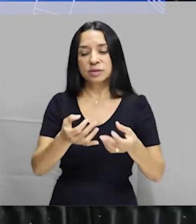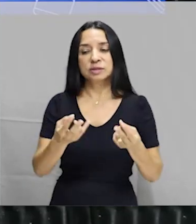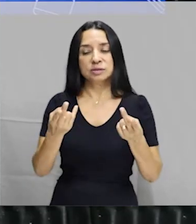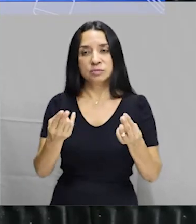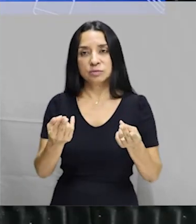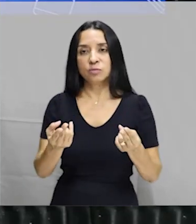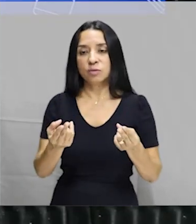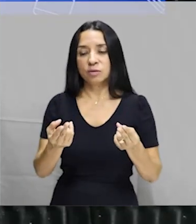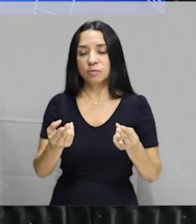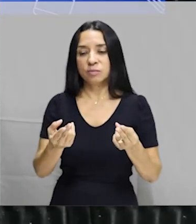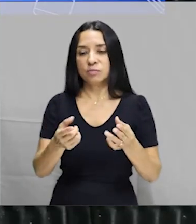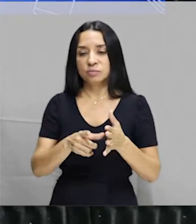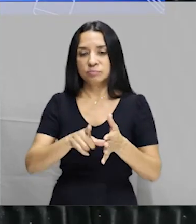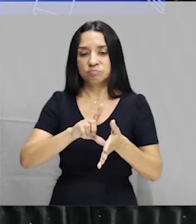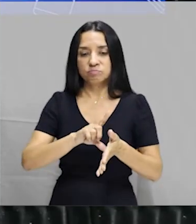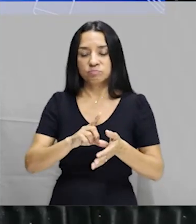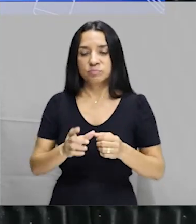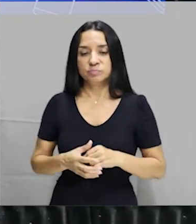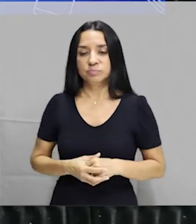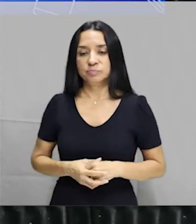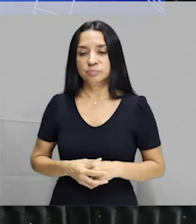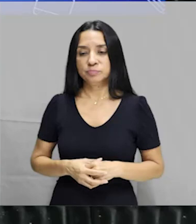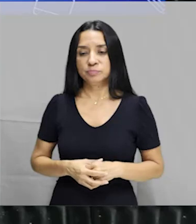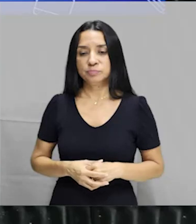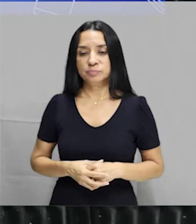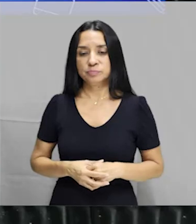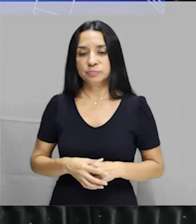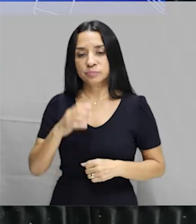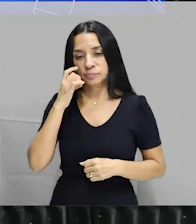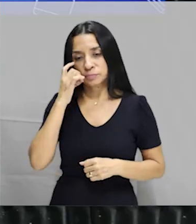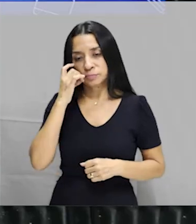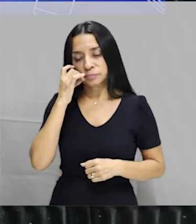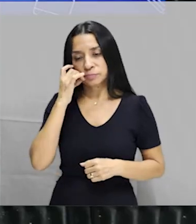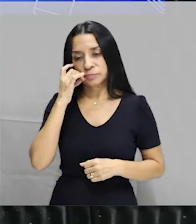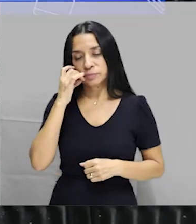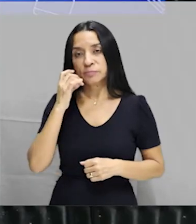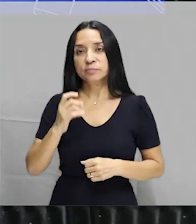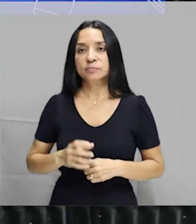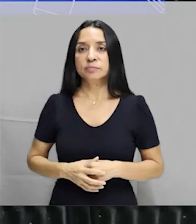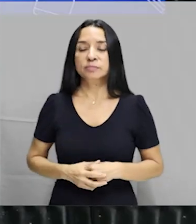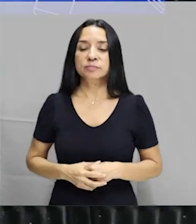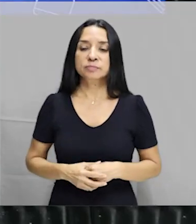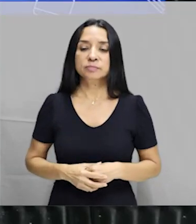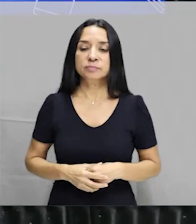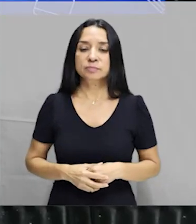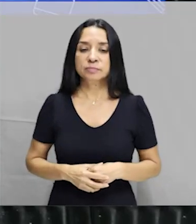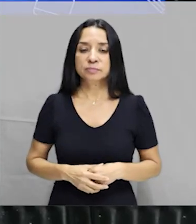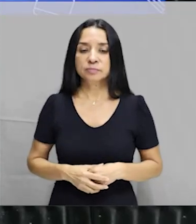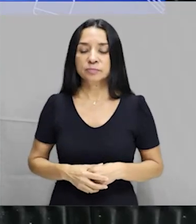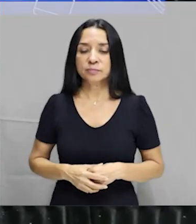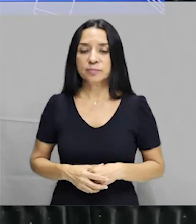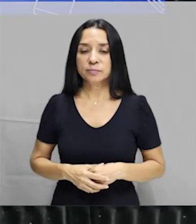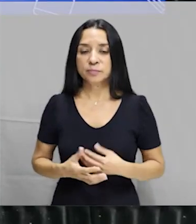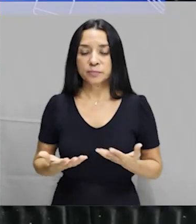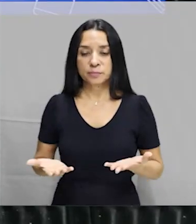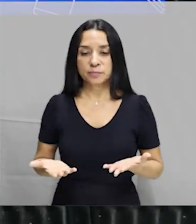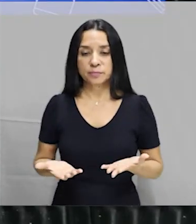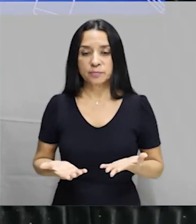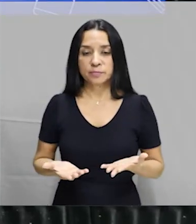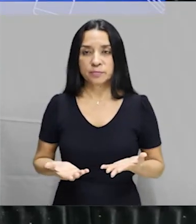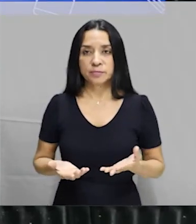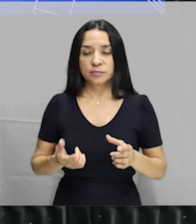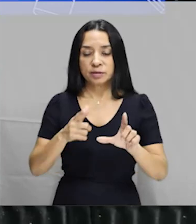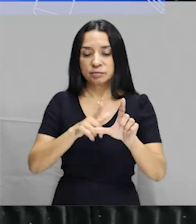slide anterior para buenos dias, né? Buenas tardes, como le va, como les va. A